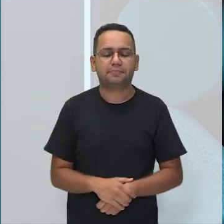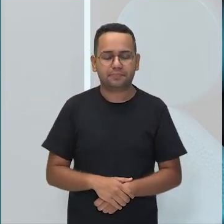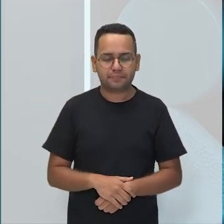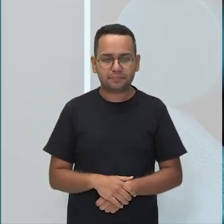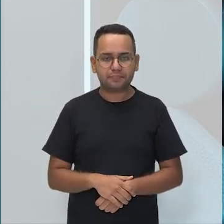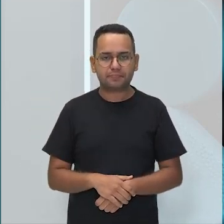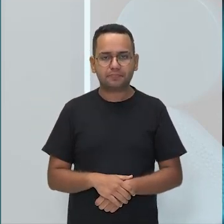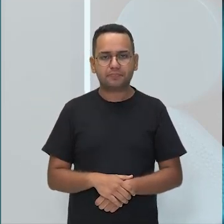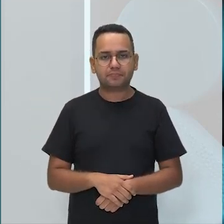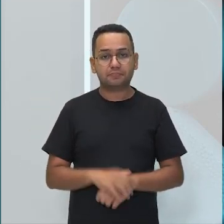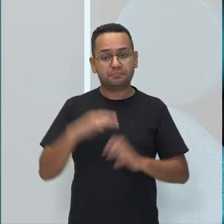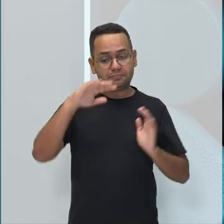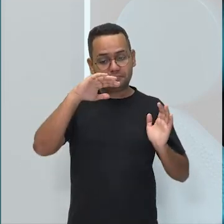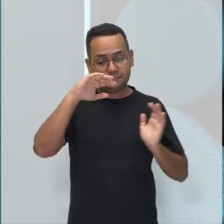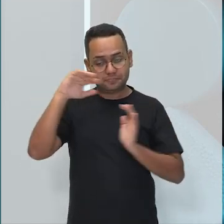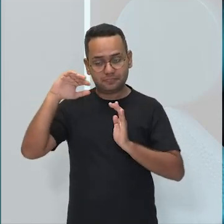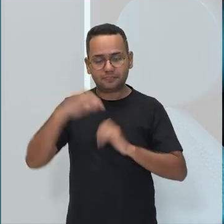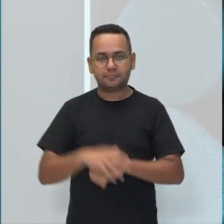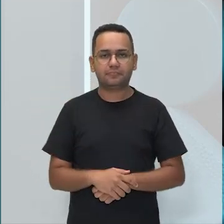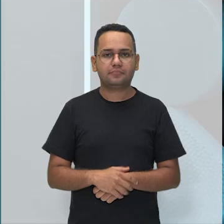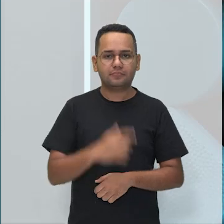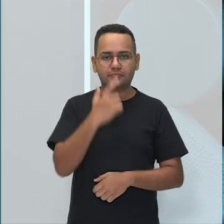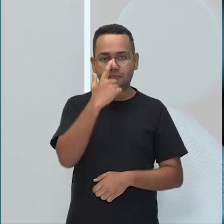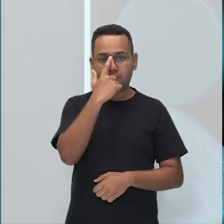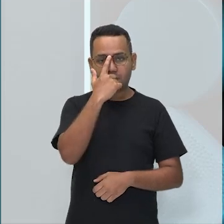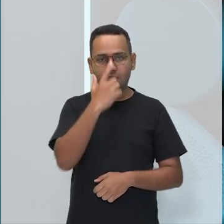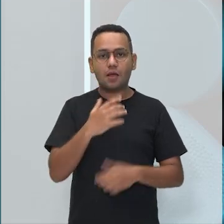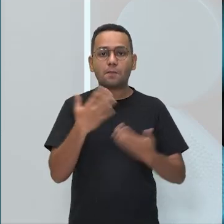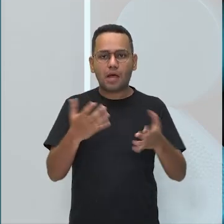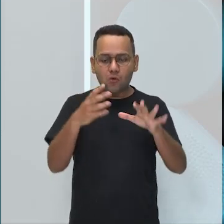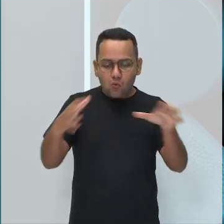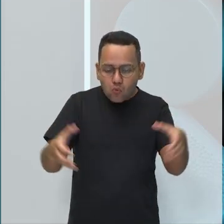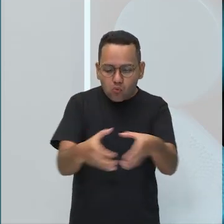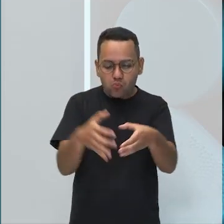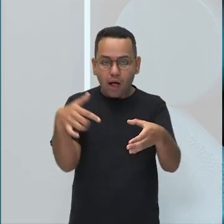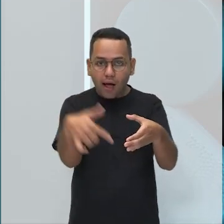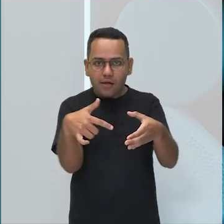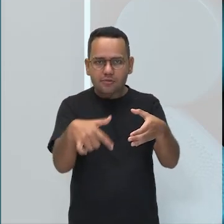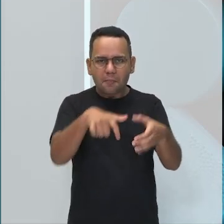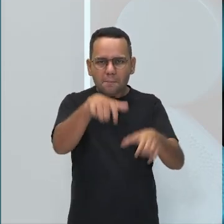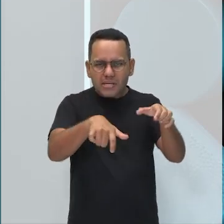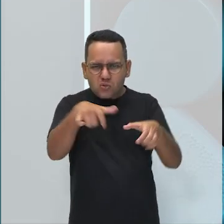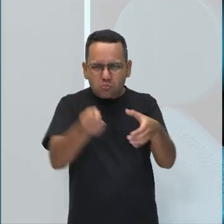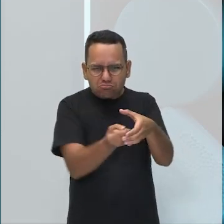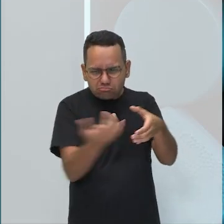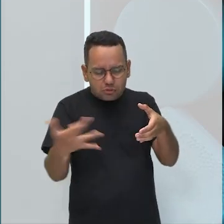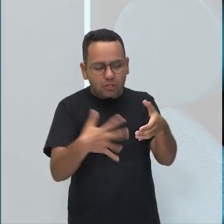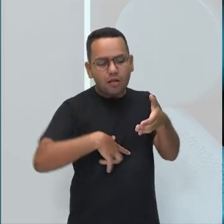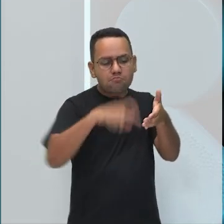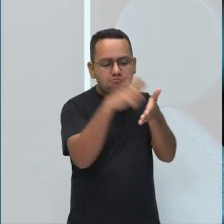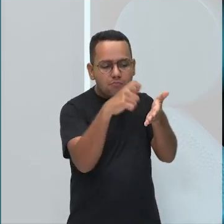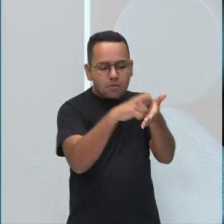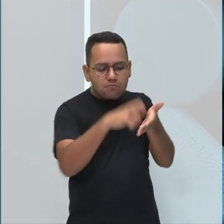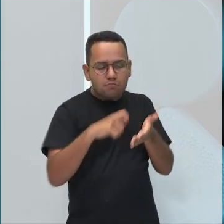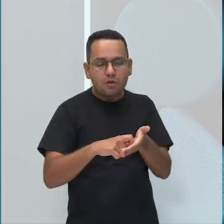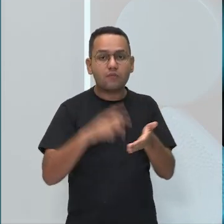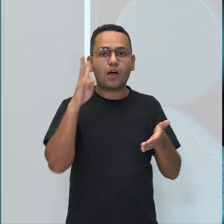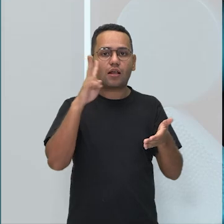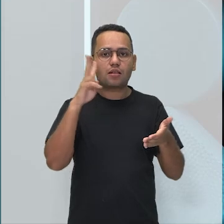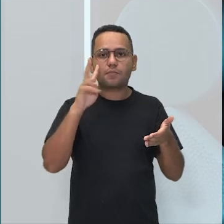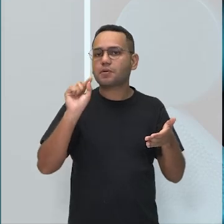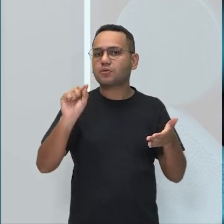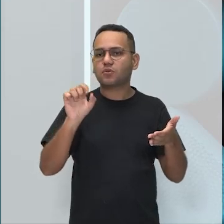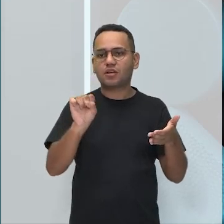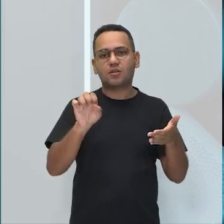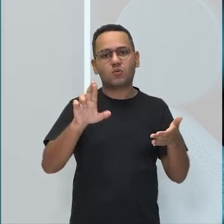Romance de 30 nós vamos ter um grupo de escritores que irá abordar exatamente essa seca no